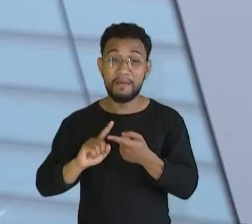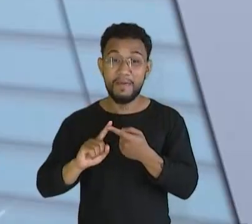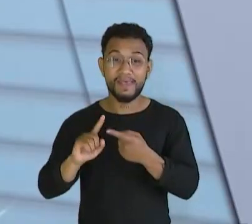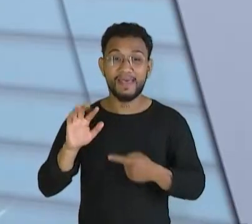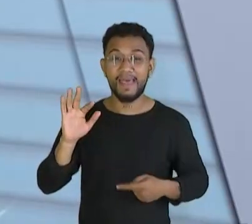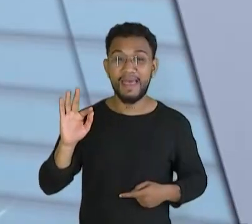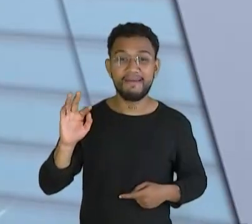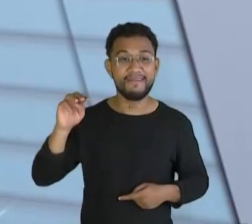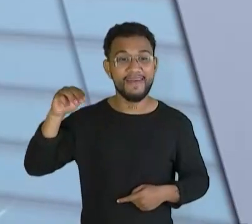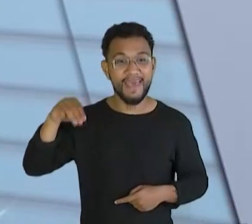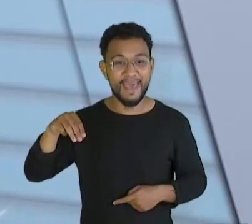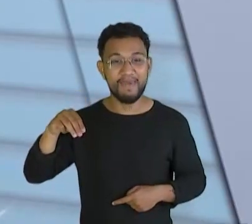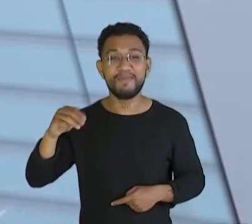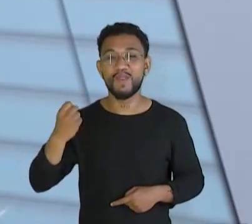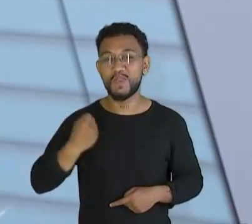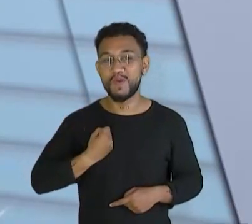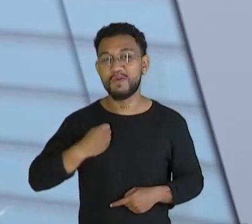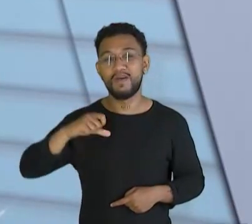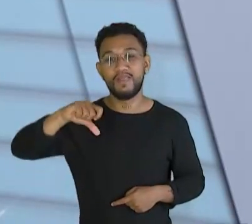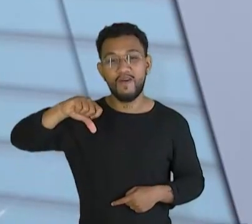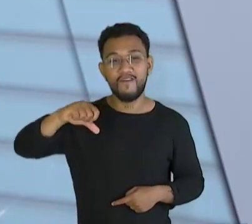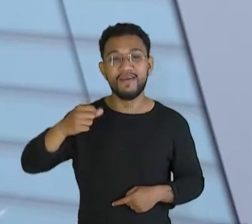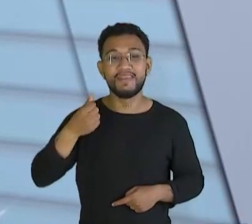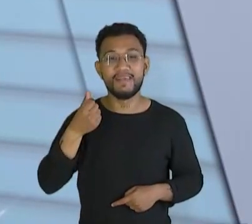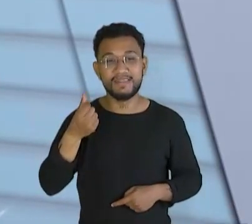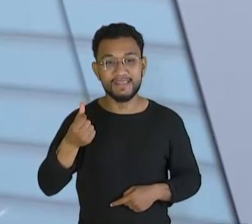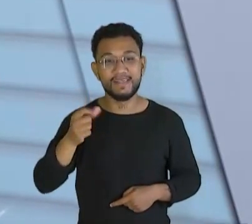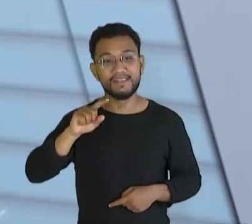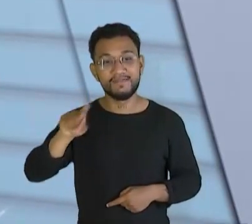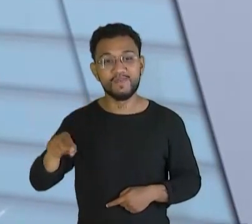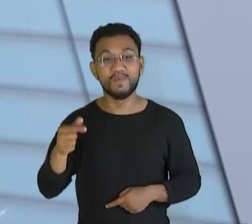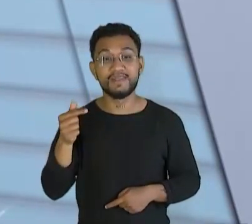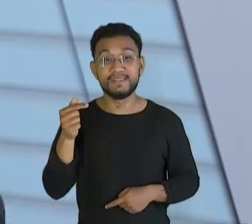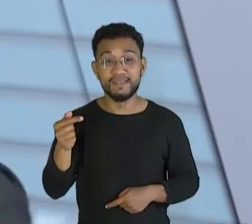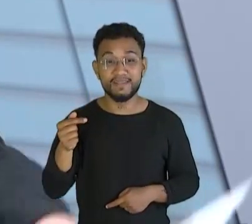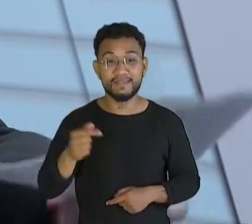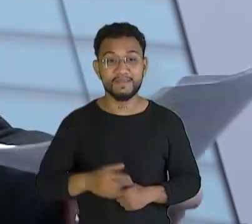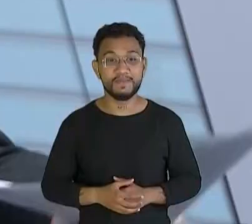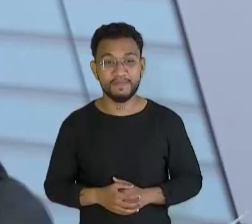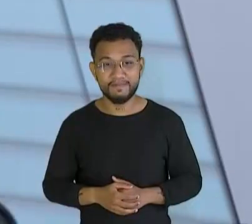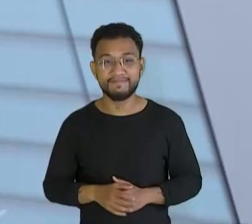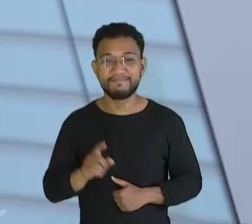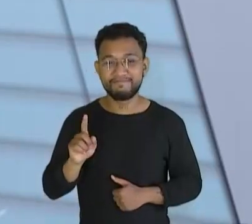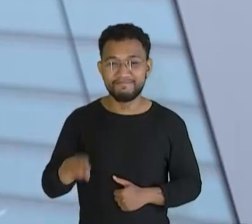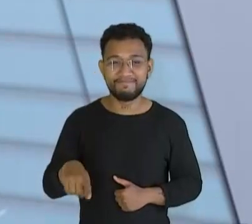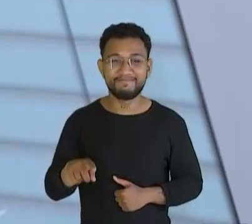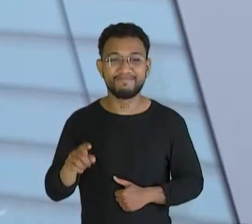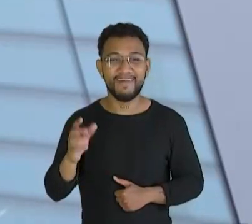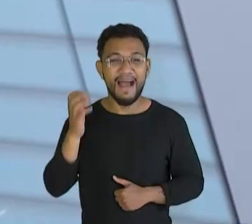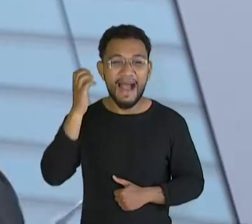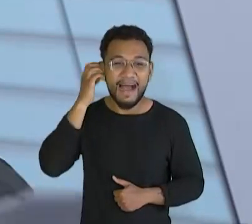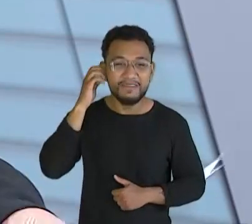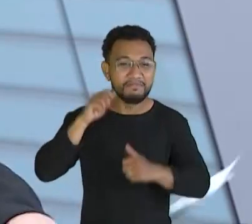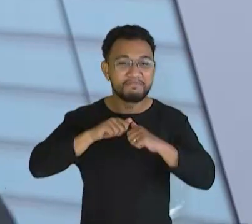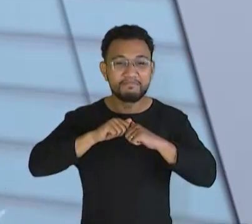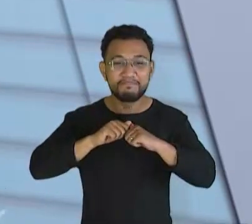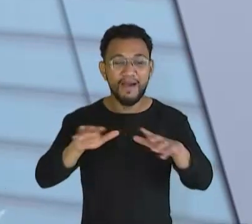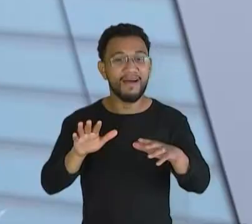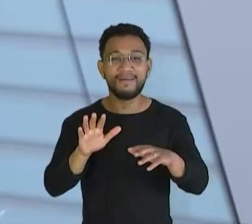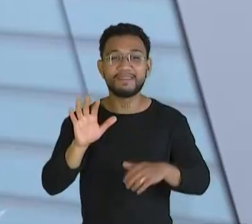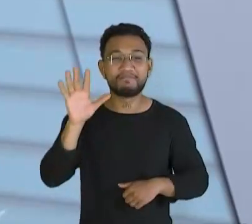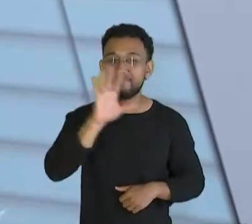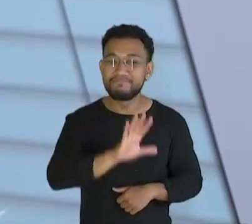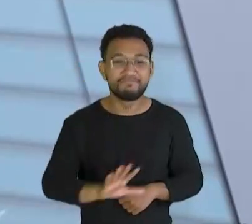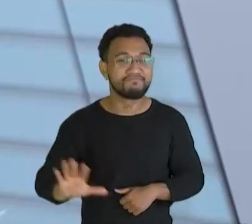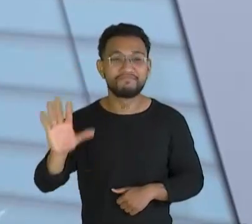Alesse FM 96,7, pelas ondas do rádio, onde o programa chega longe, todo o Ceará e estados do